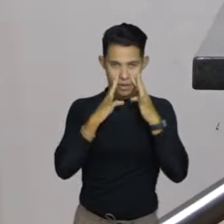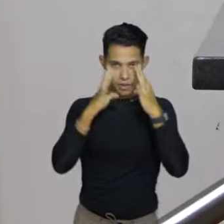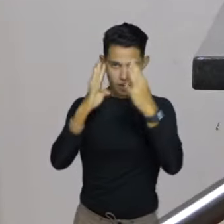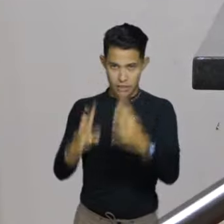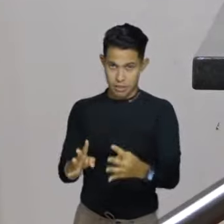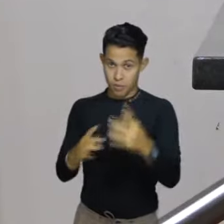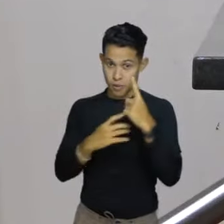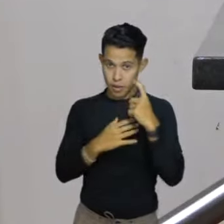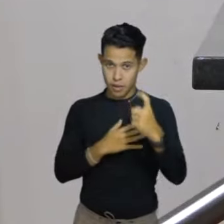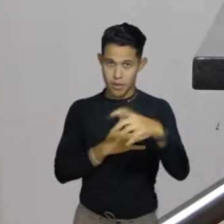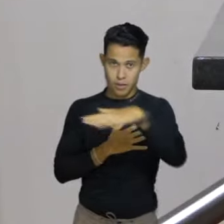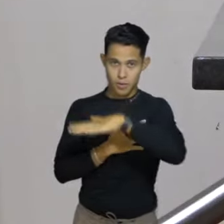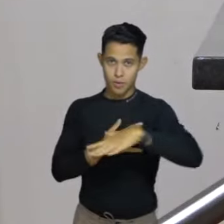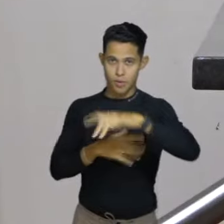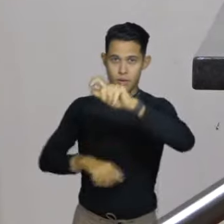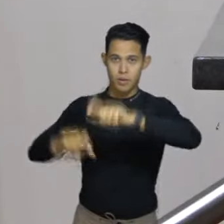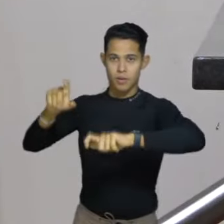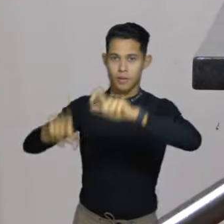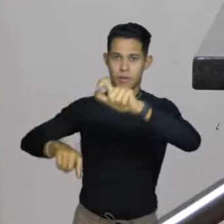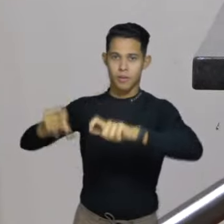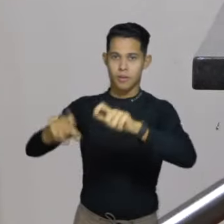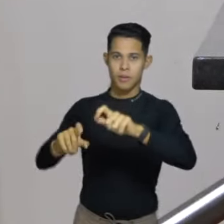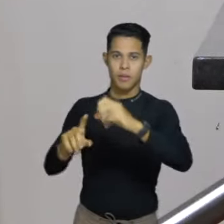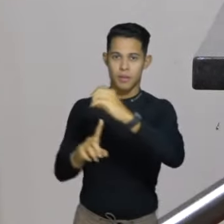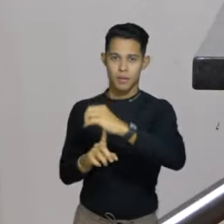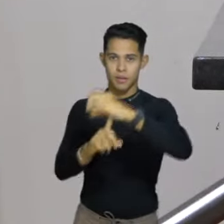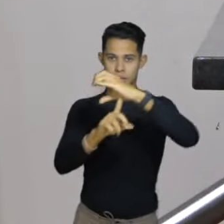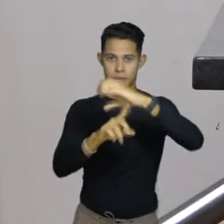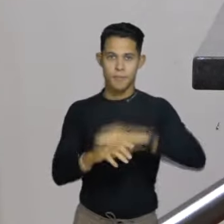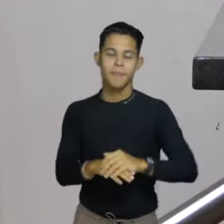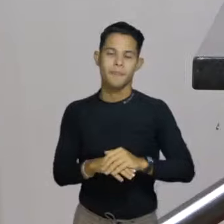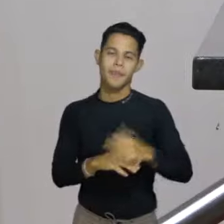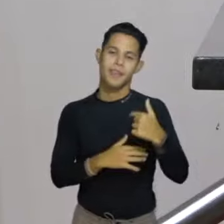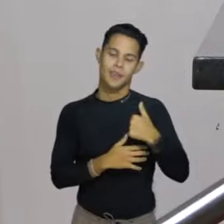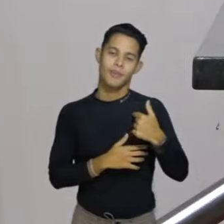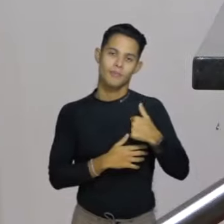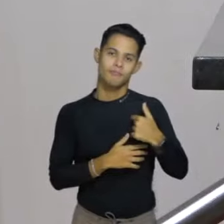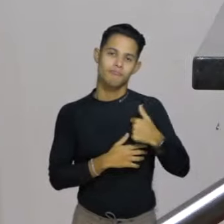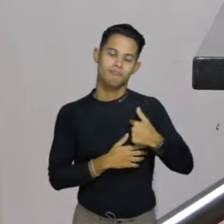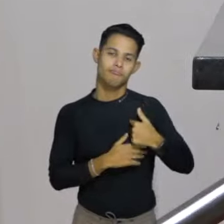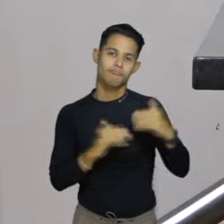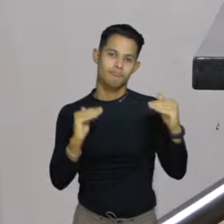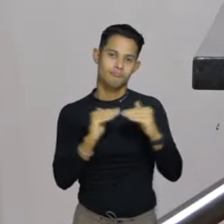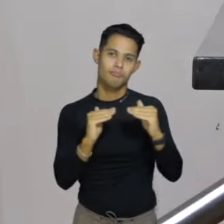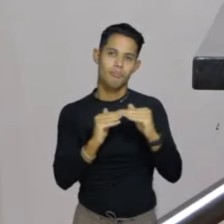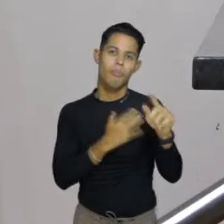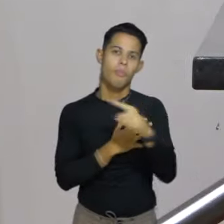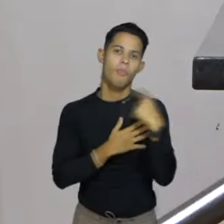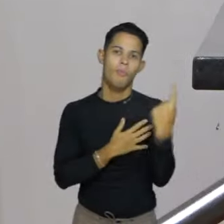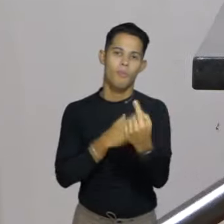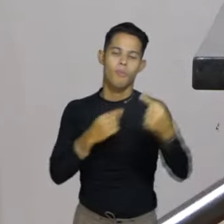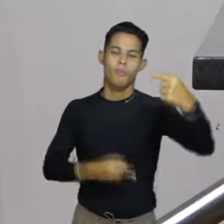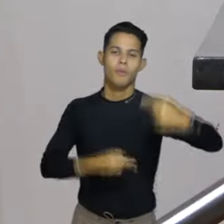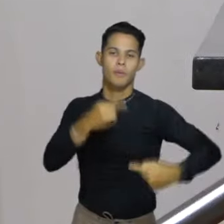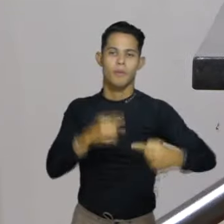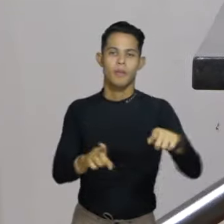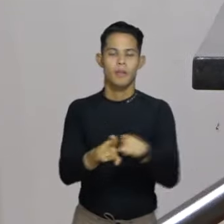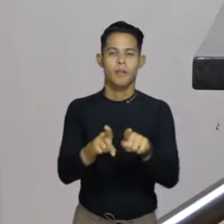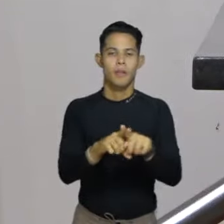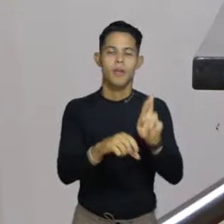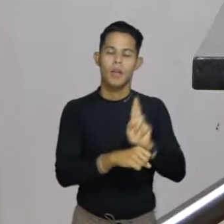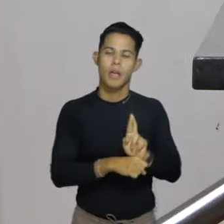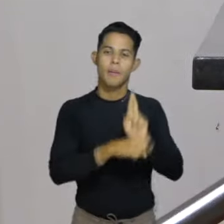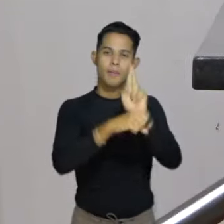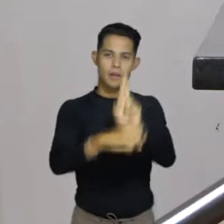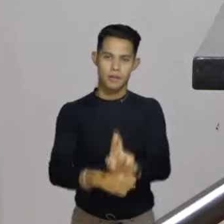Catarinenses e eu entendo que com certeza nós vamos eh debater em alto nível esse tema e vamos conseguir representar